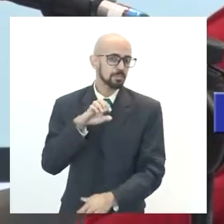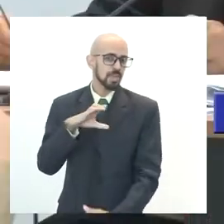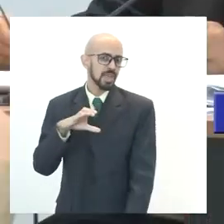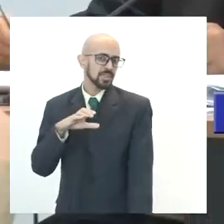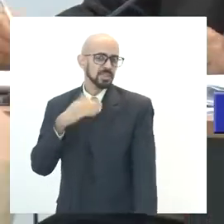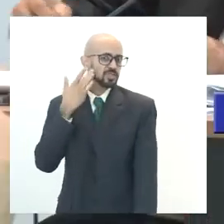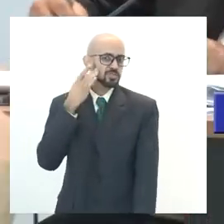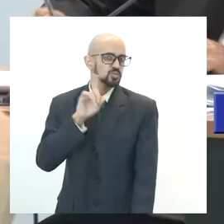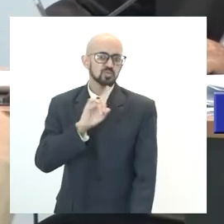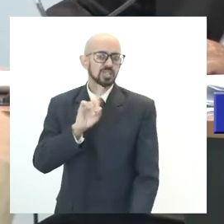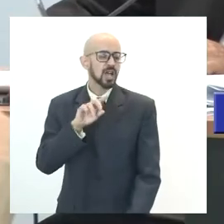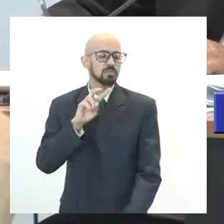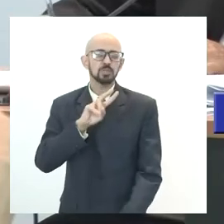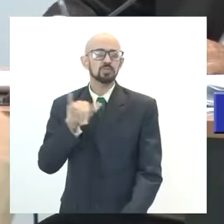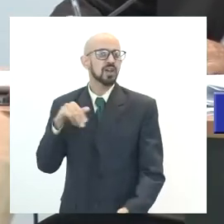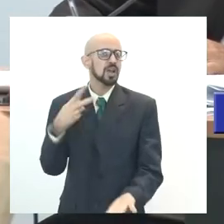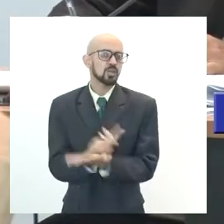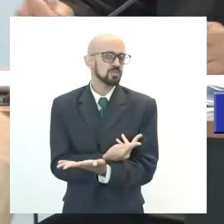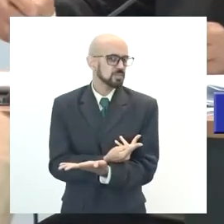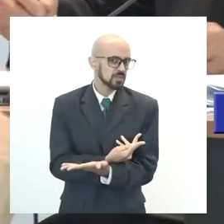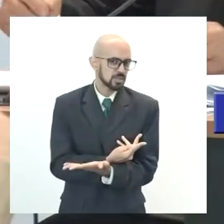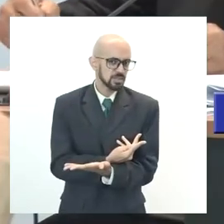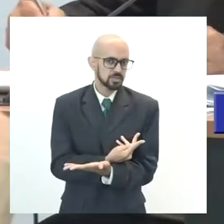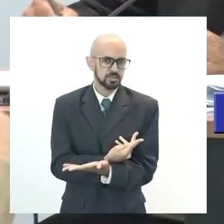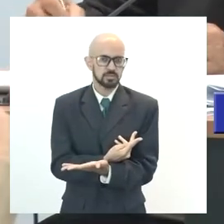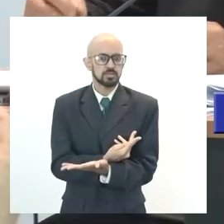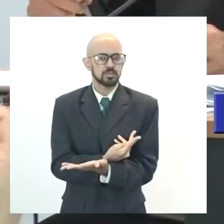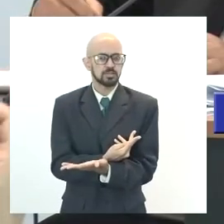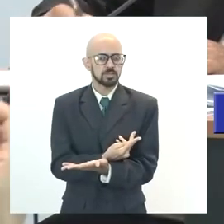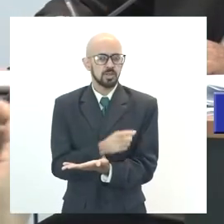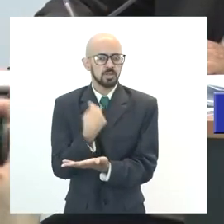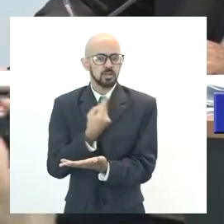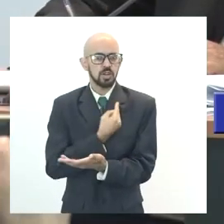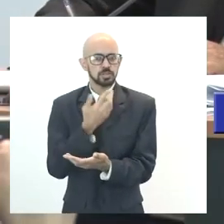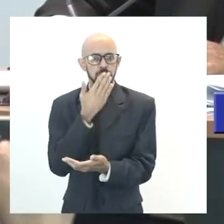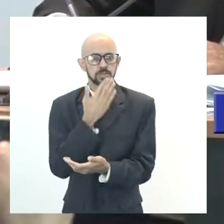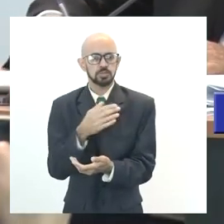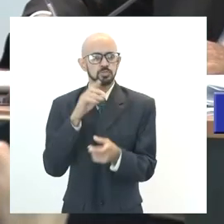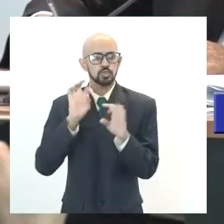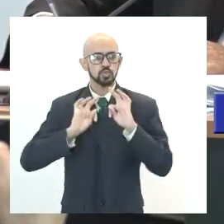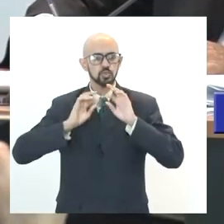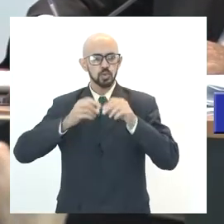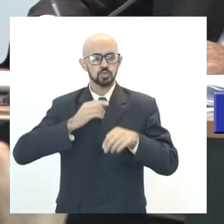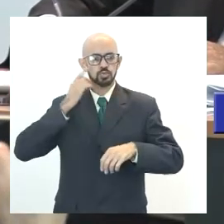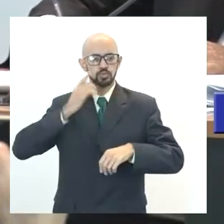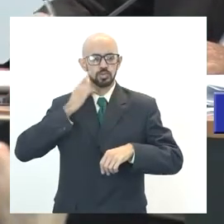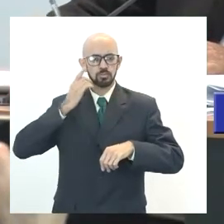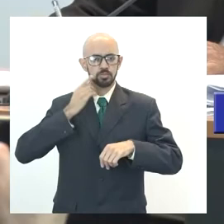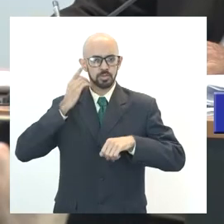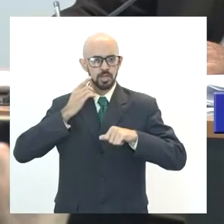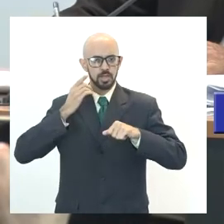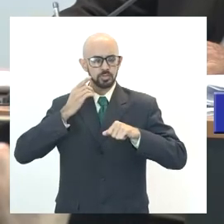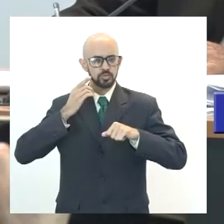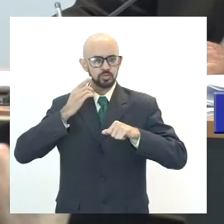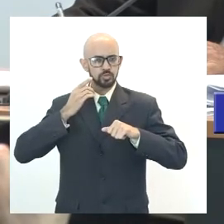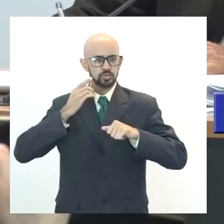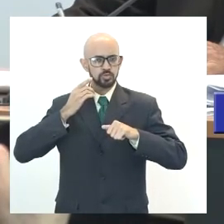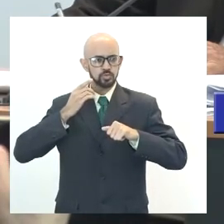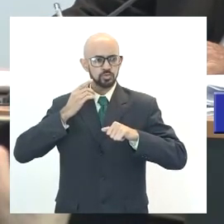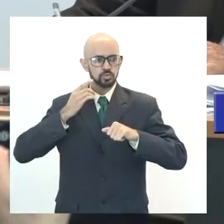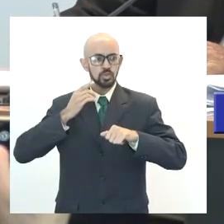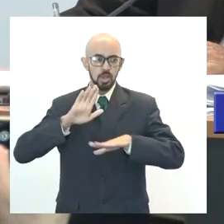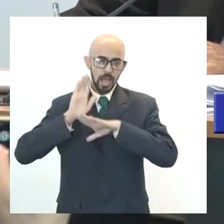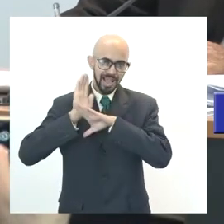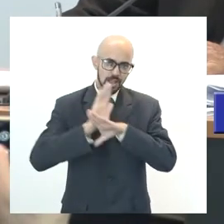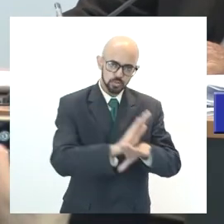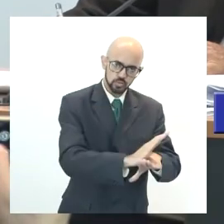Deputado o que vai acontecer nós pedimos que todos os deputados estejam favor desses homens essas